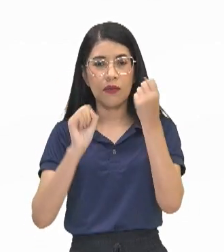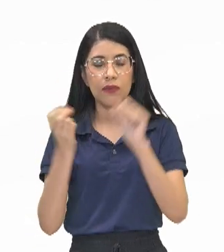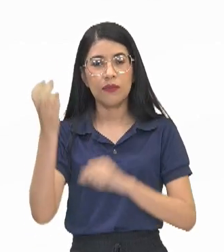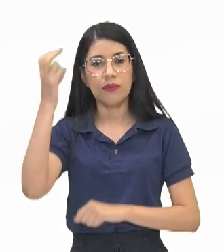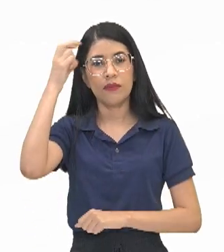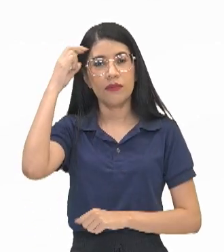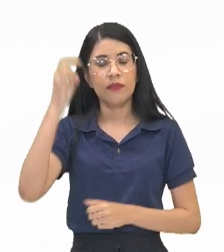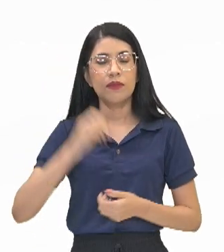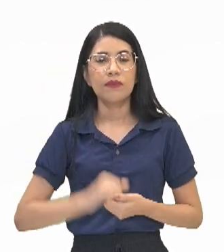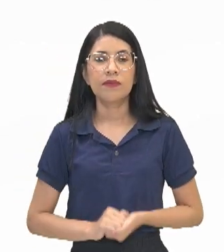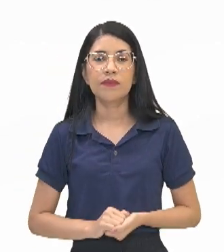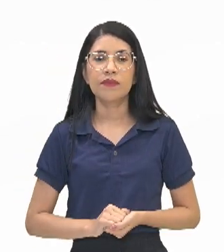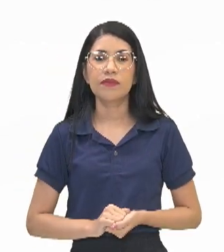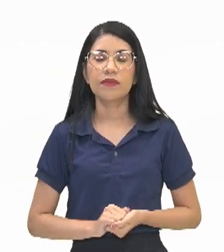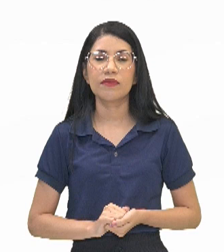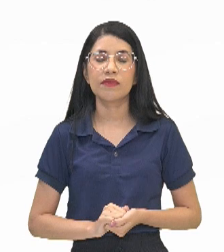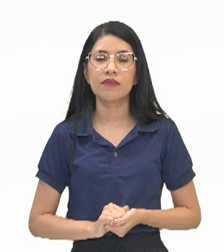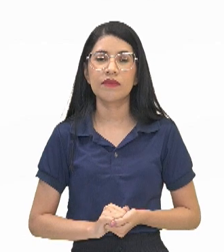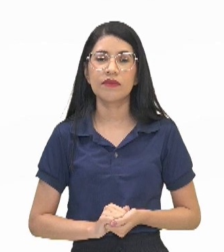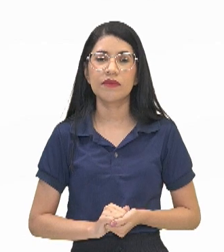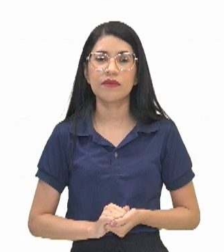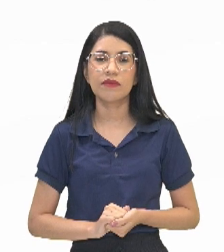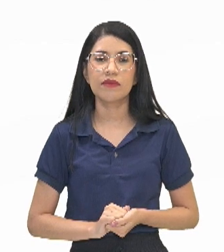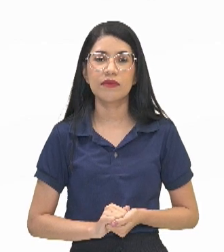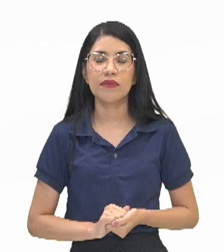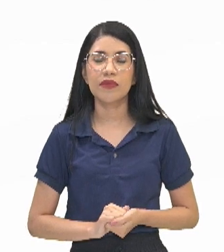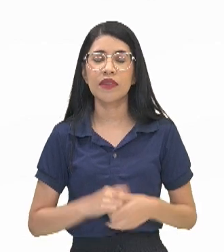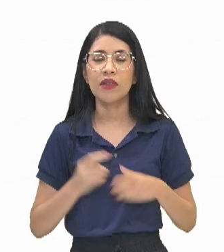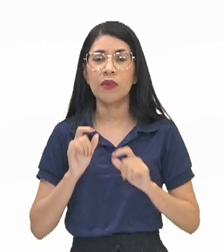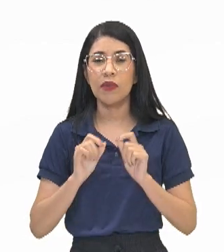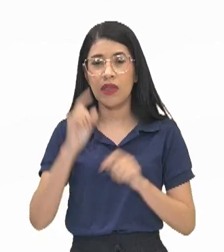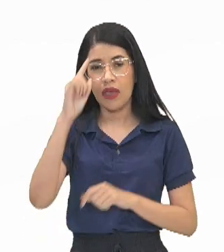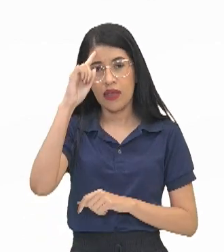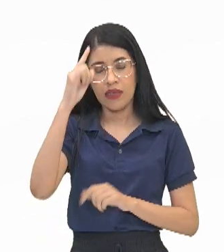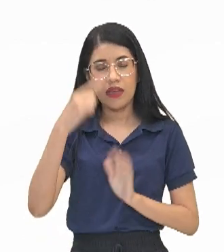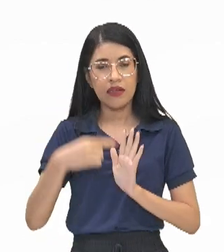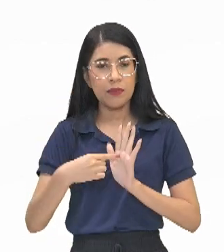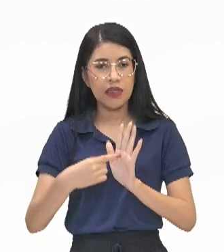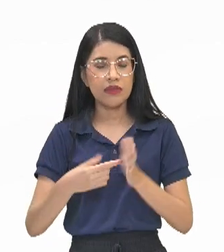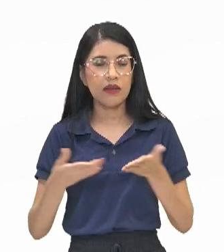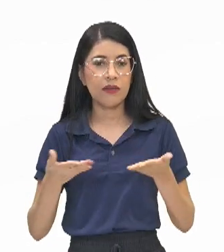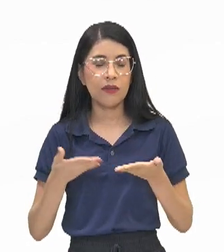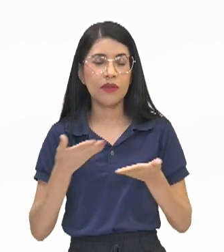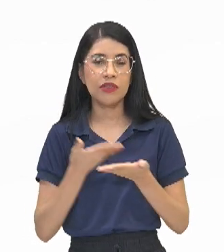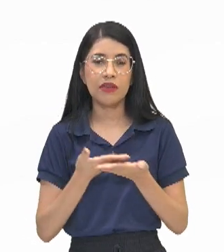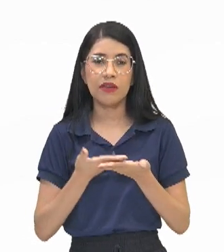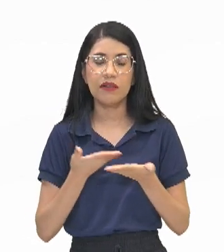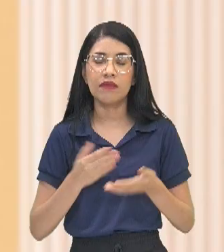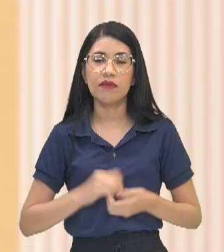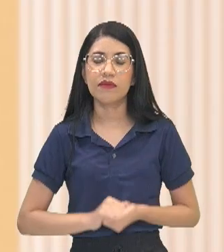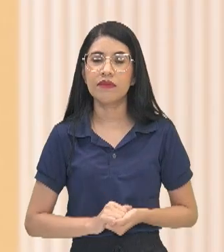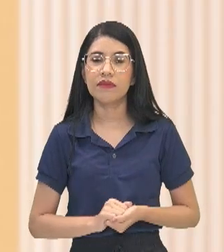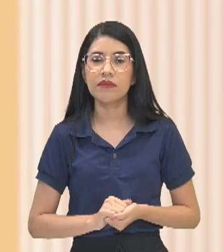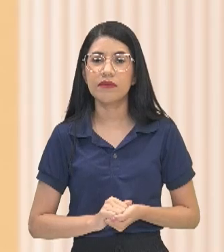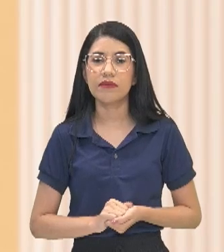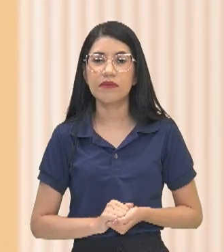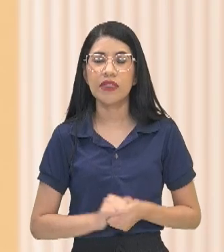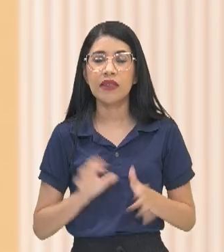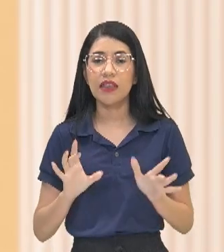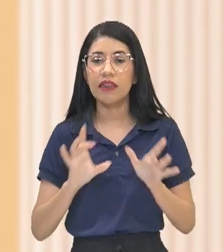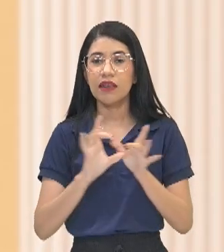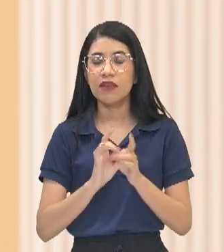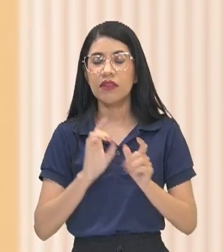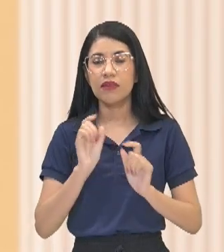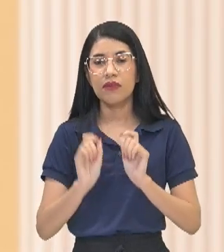cultural. Então, pessoal, essa era a ideia, né, que nós queríamos mostrar aqui, que está ligada,